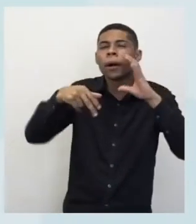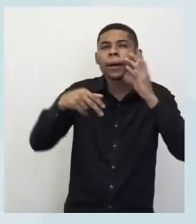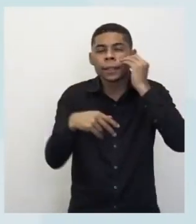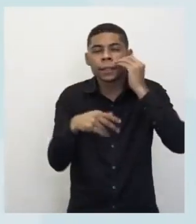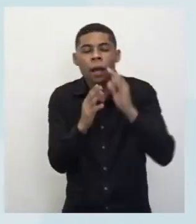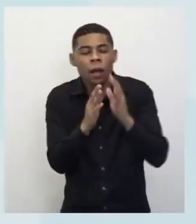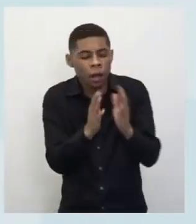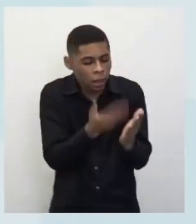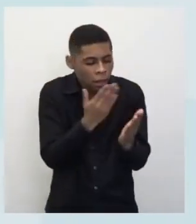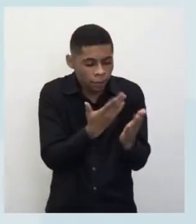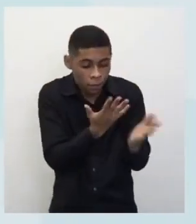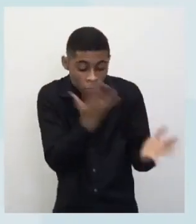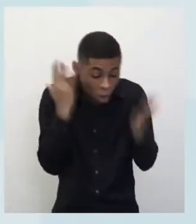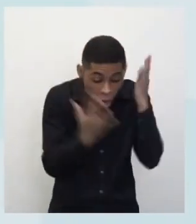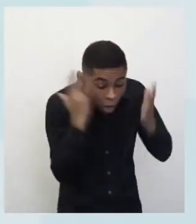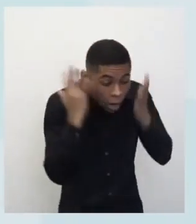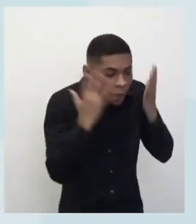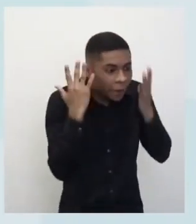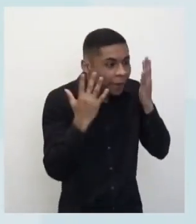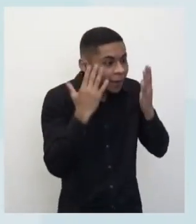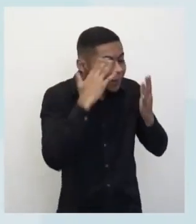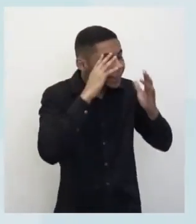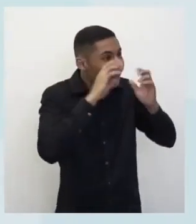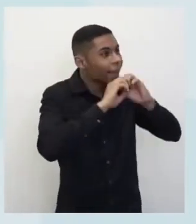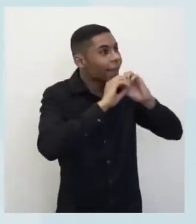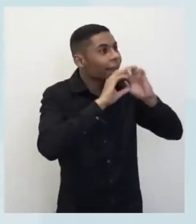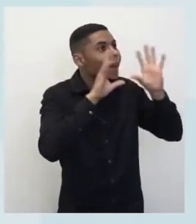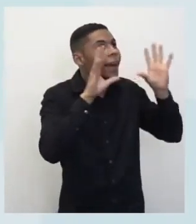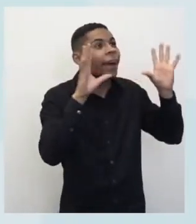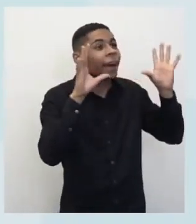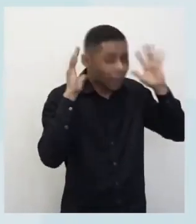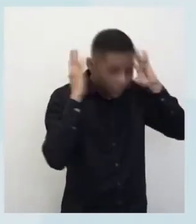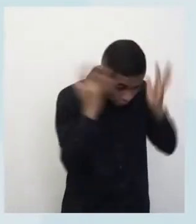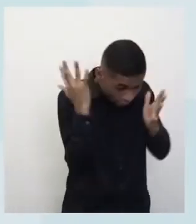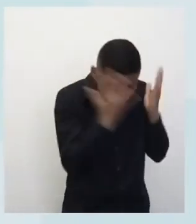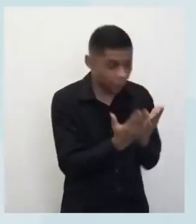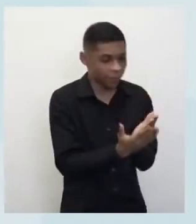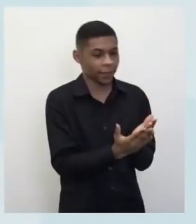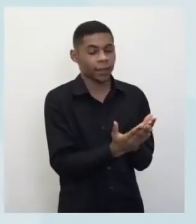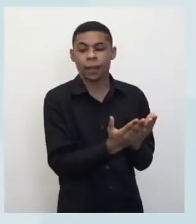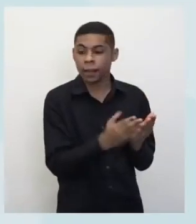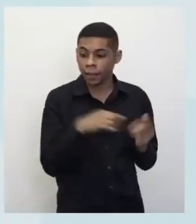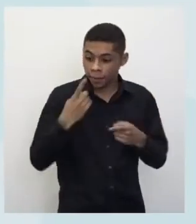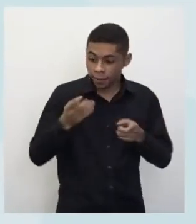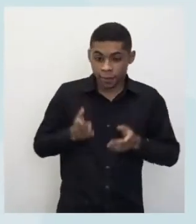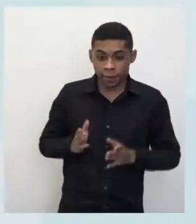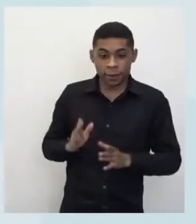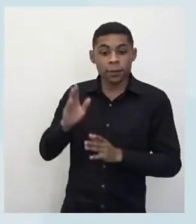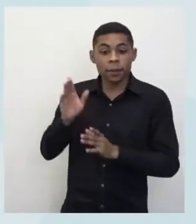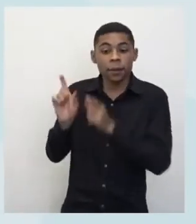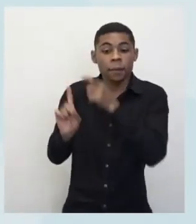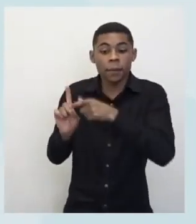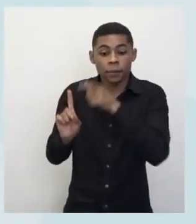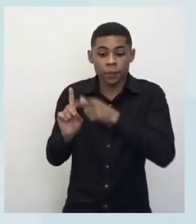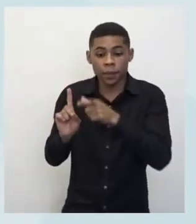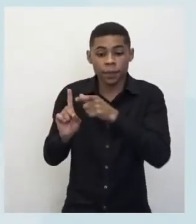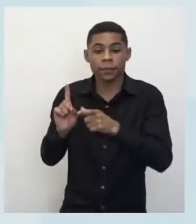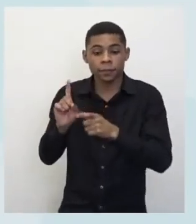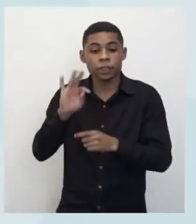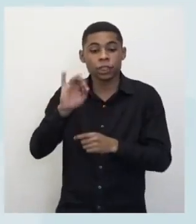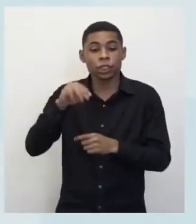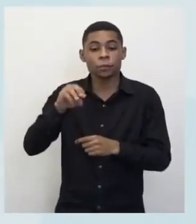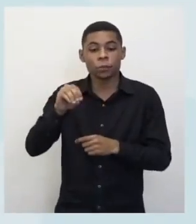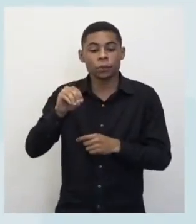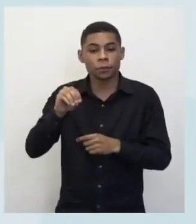e viver aventuras. Foi assim que a personagem Timo nasceu. O sucesso foi tanto que uma produtora